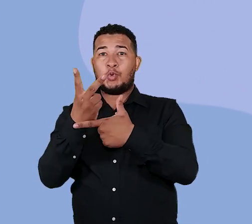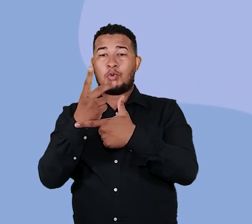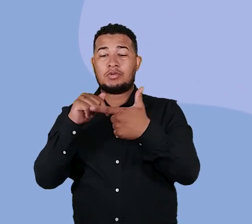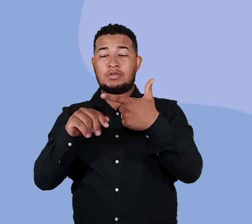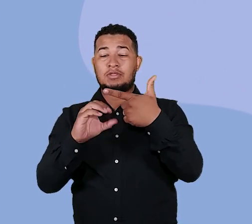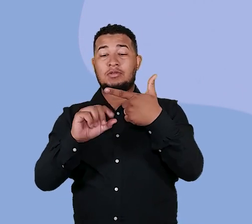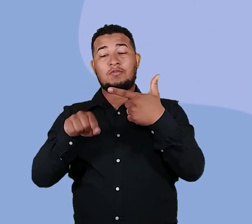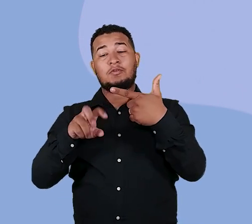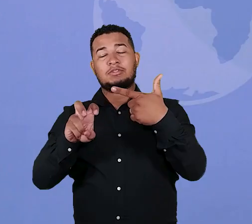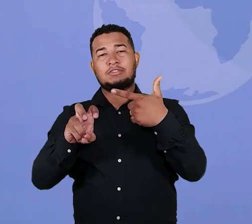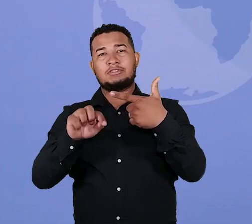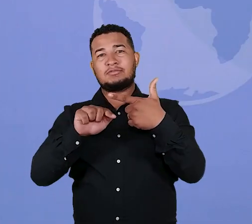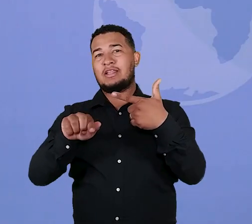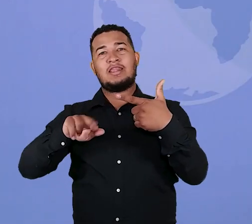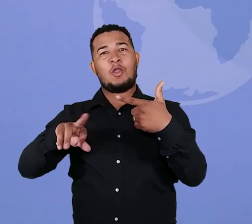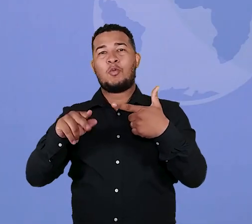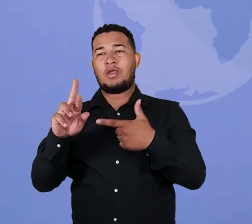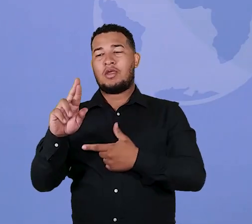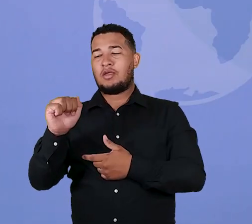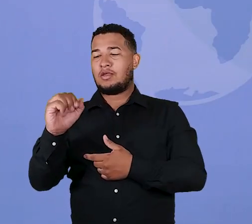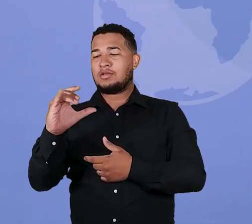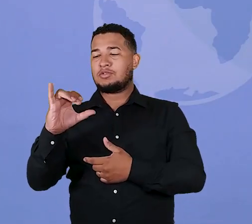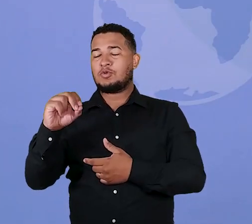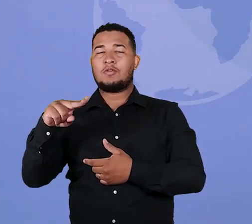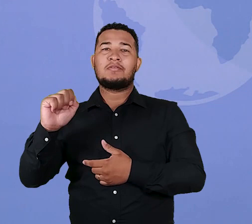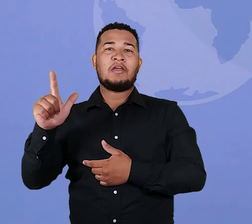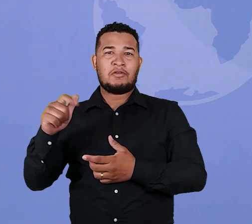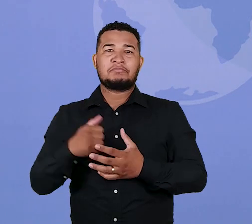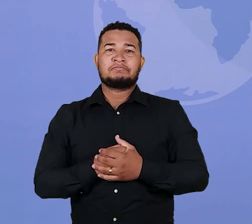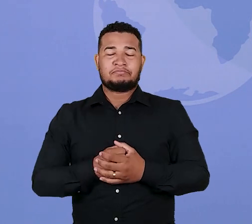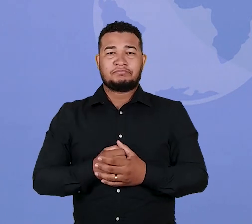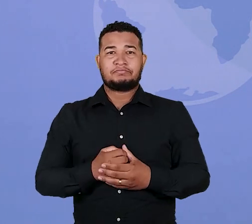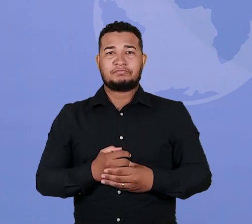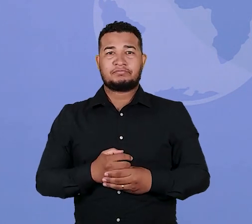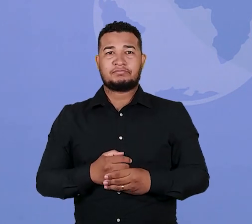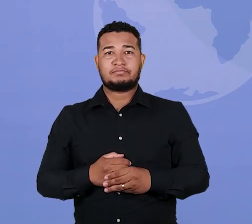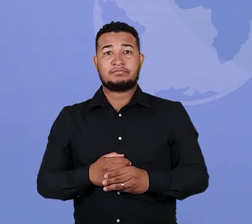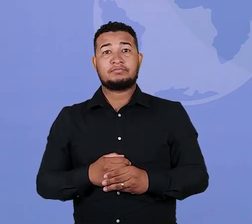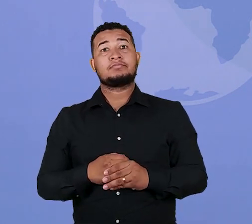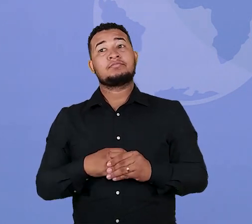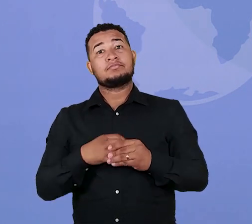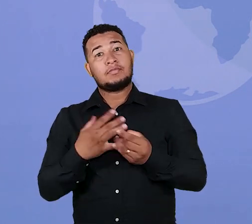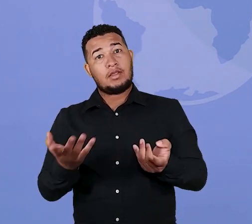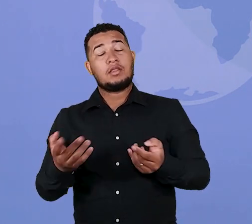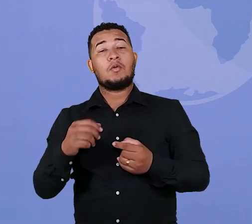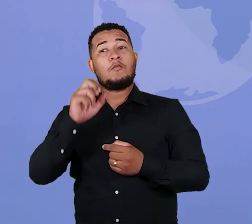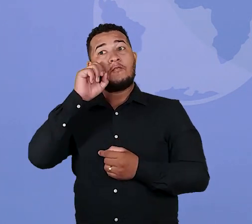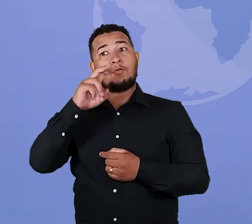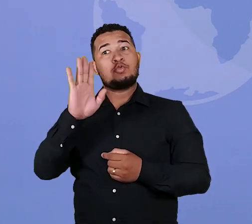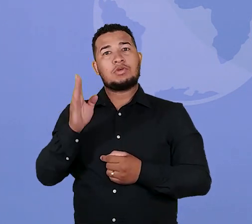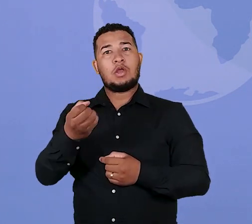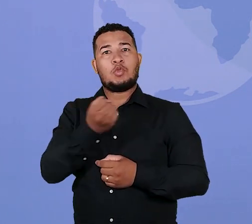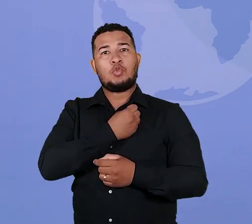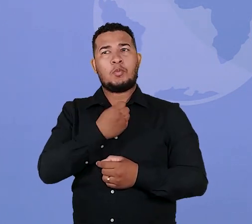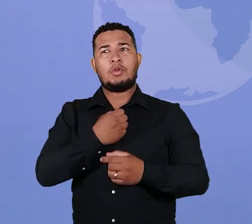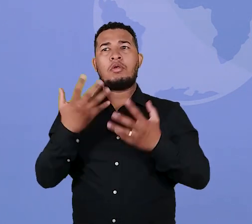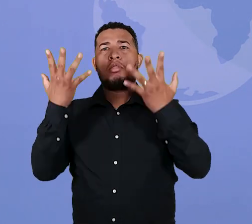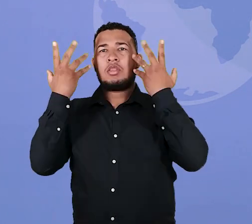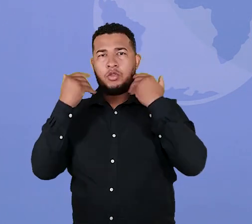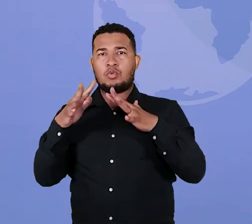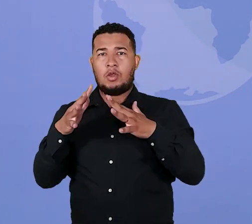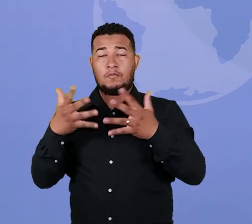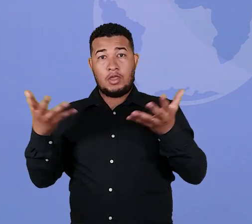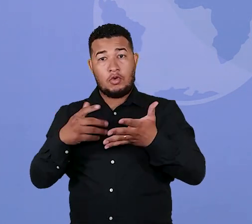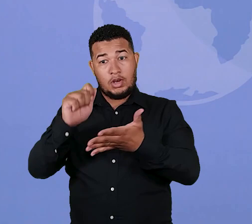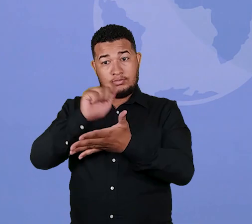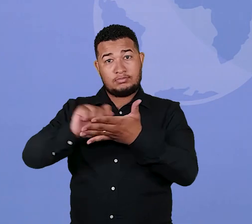um número natural. Agora veja bem, vimos aqui números naturais. Faça agora